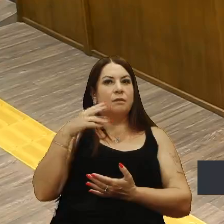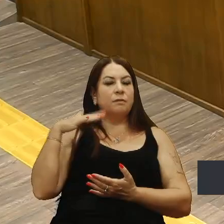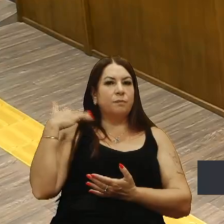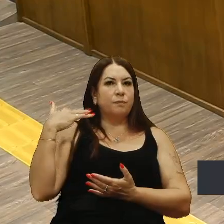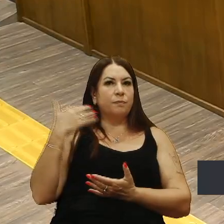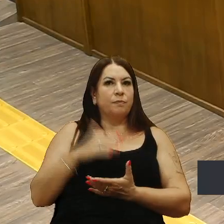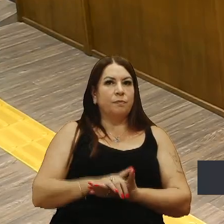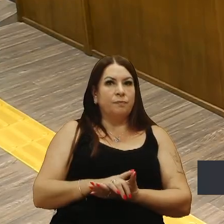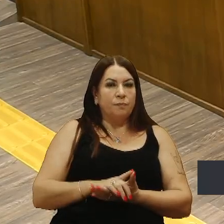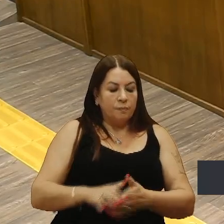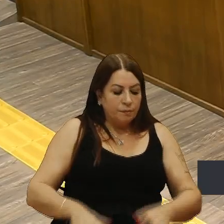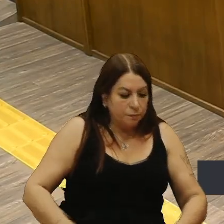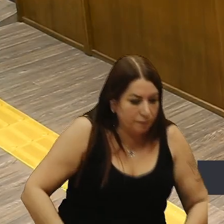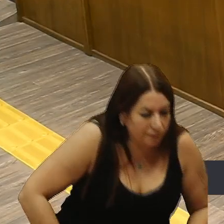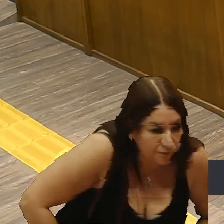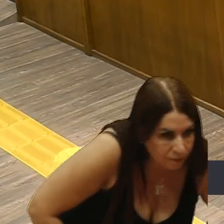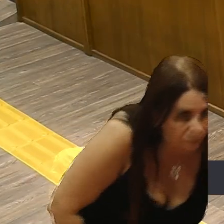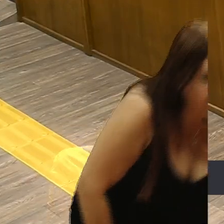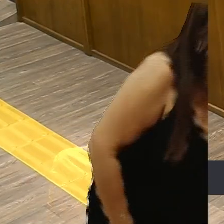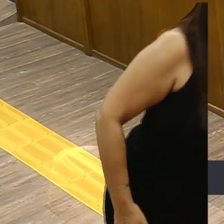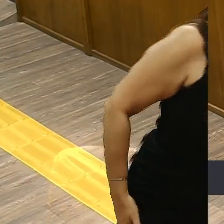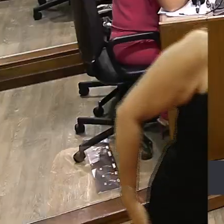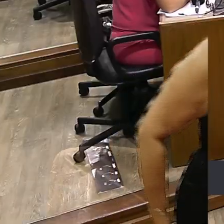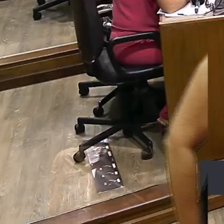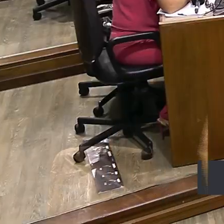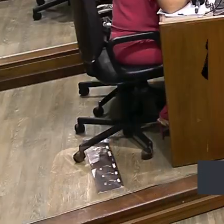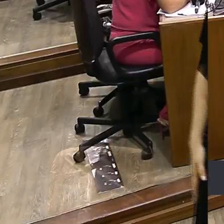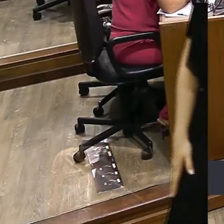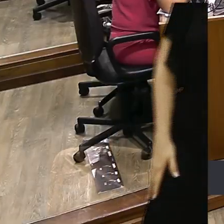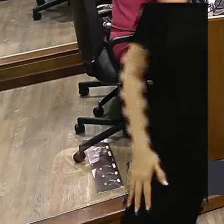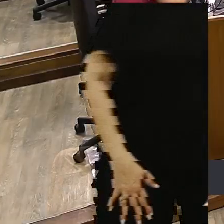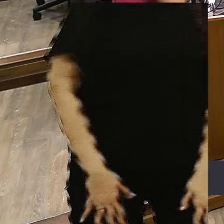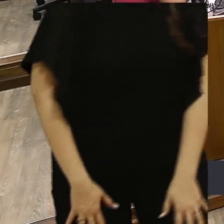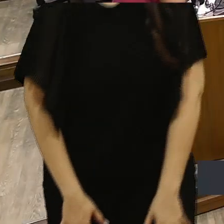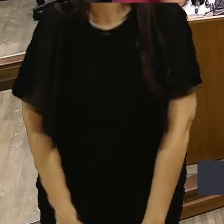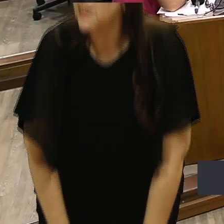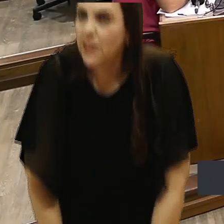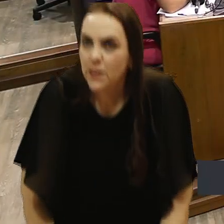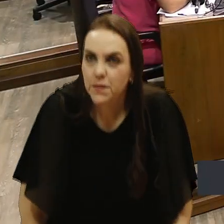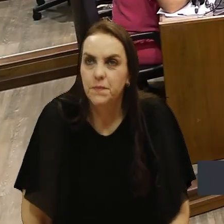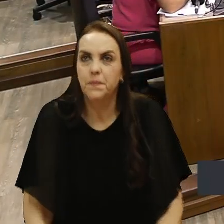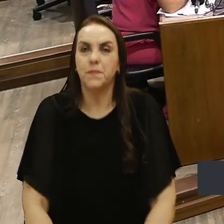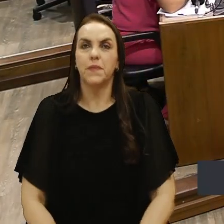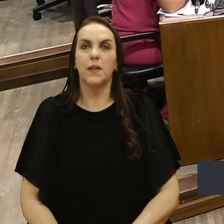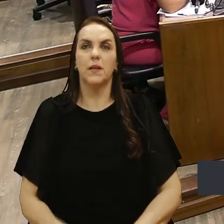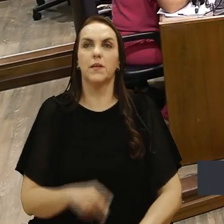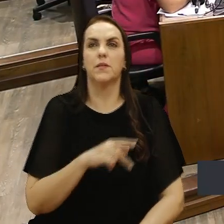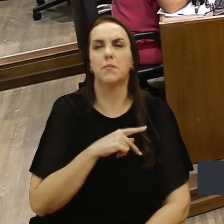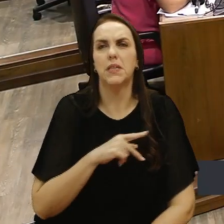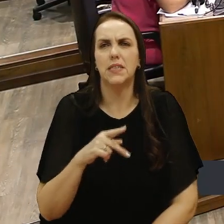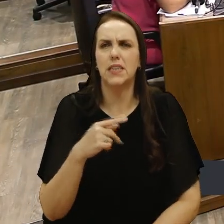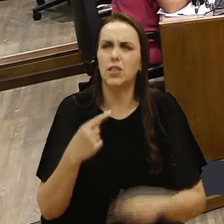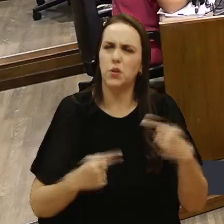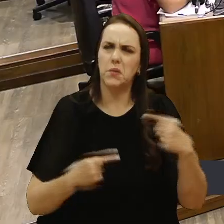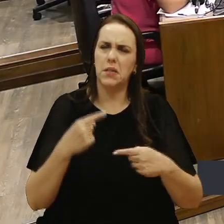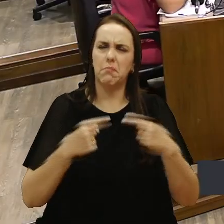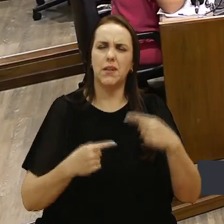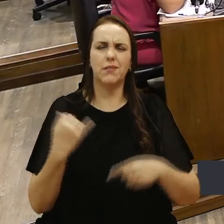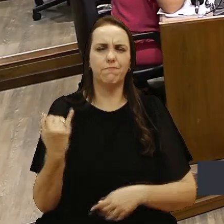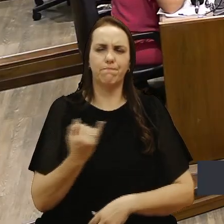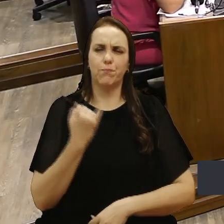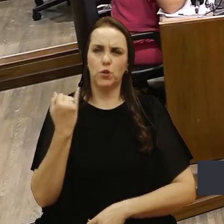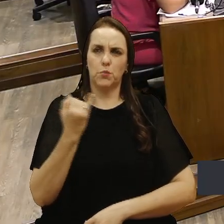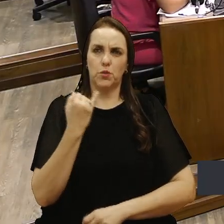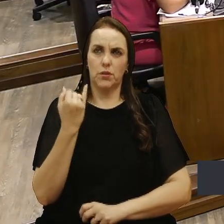Marques. Senhor presidente, debate fundamental. Vereador José Abreu e todos eles, tudo que a gente tem trazido para essa